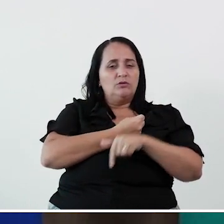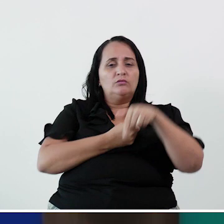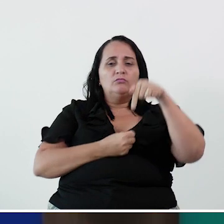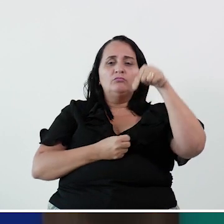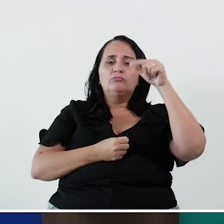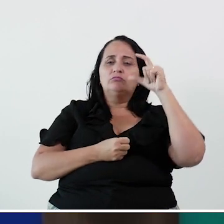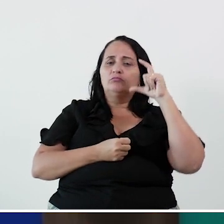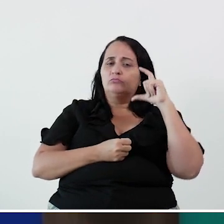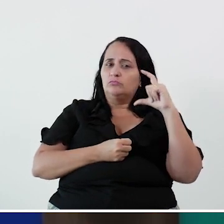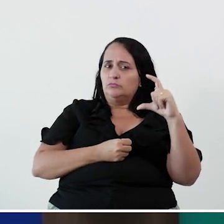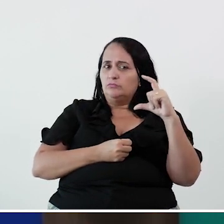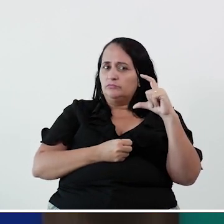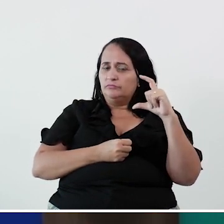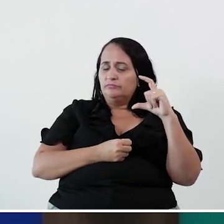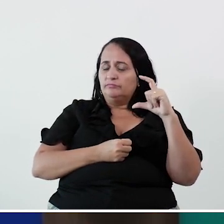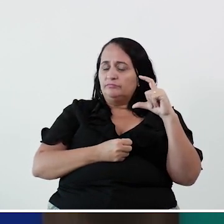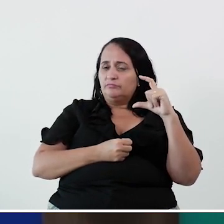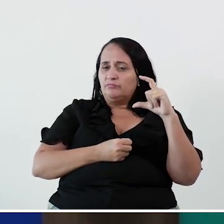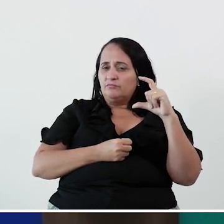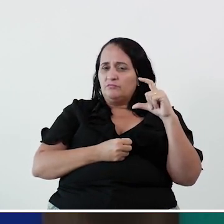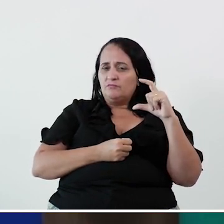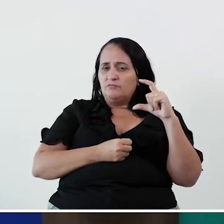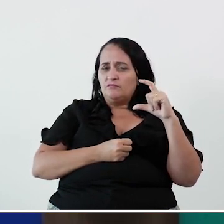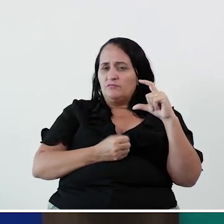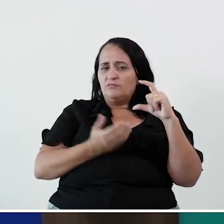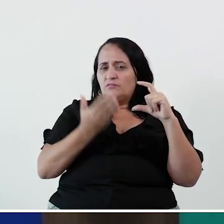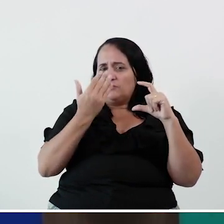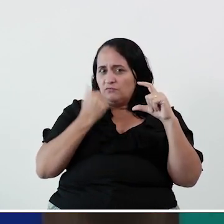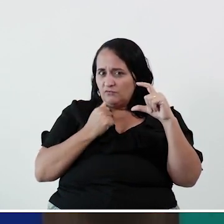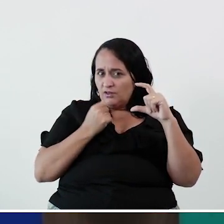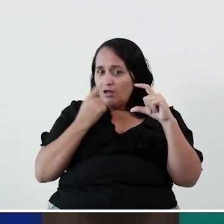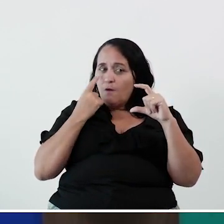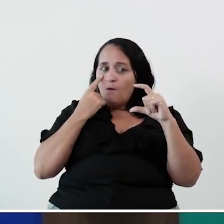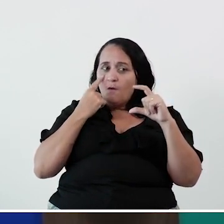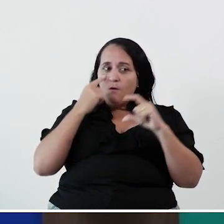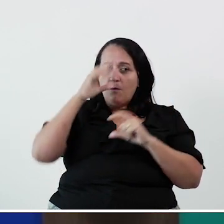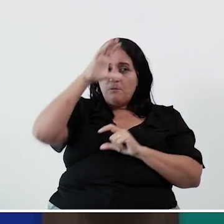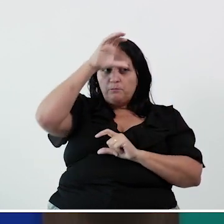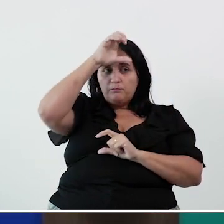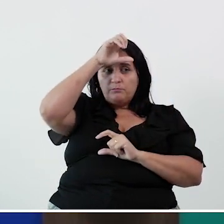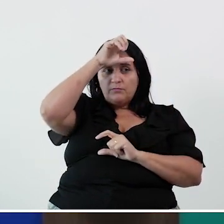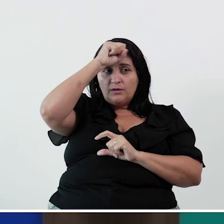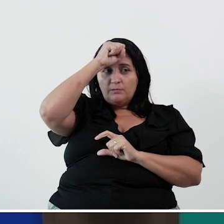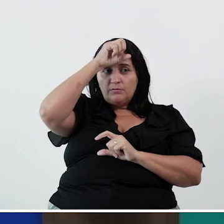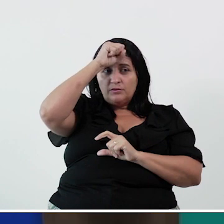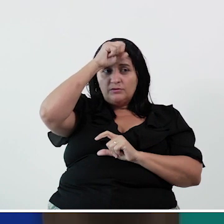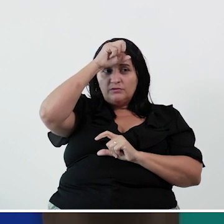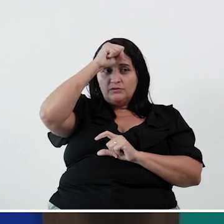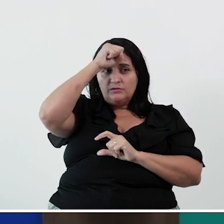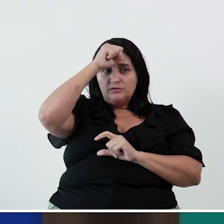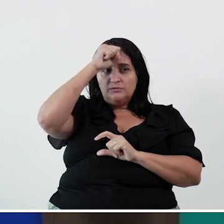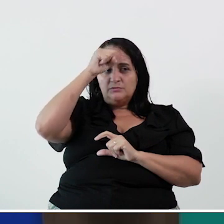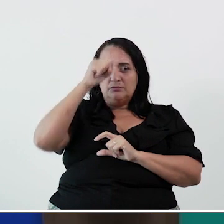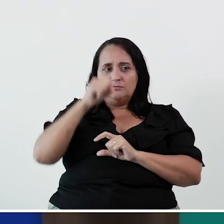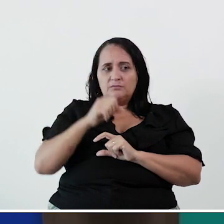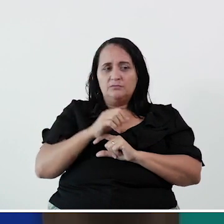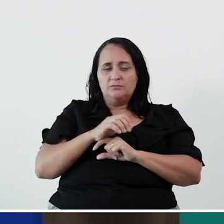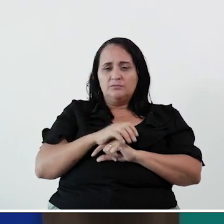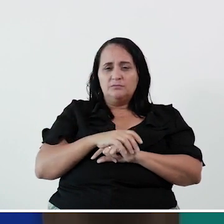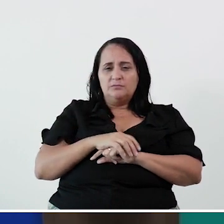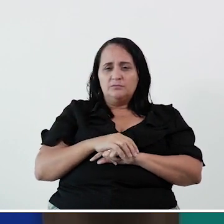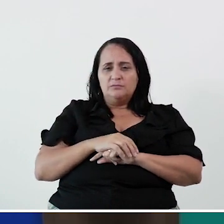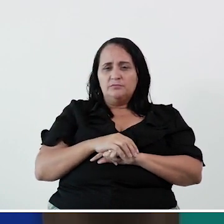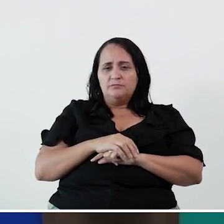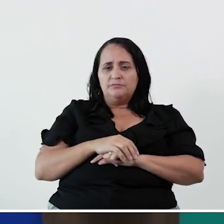Como escrevê-la na forma de uma fração? Venha comigo. Vamos começar por essa aqui,